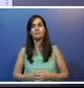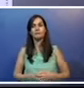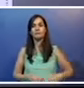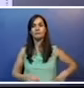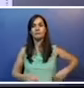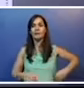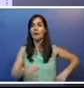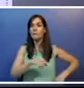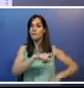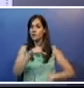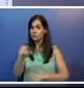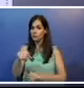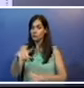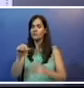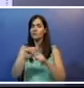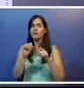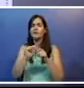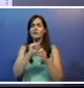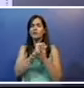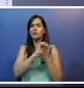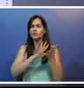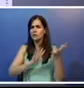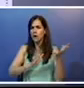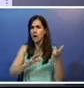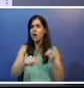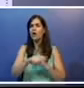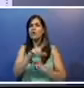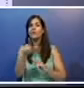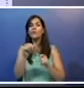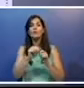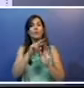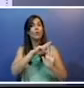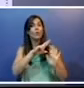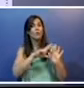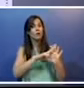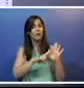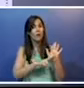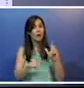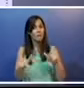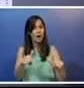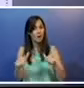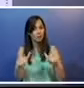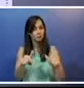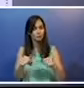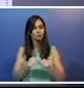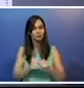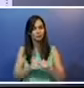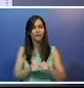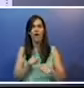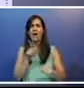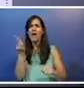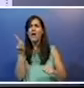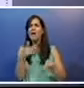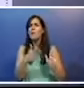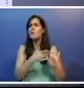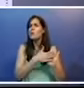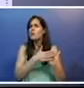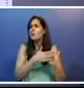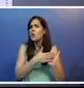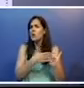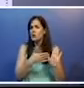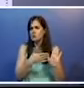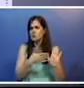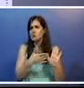Então, para vocês realizarem essa atividade, vocês vão seguir um roteirinho de trabalho. Essa proposta de trabalho,